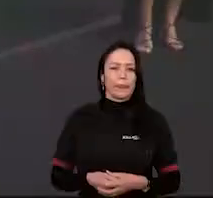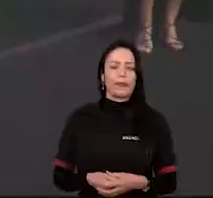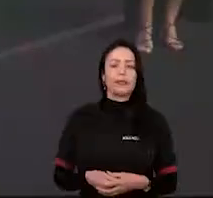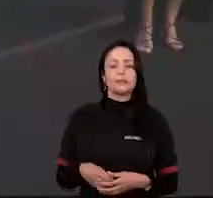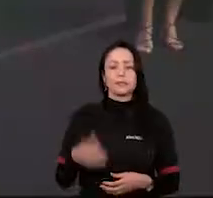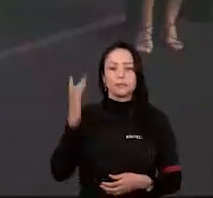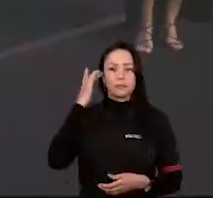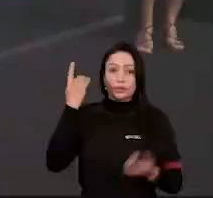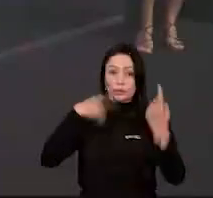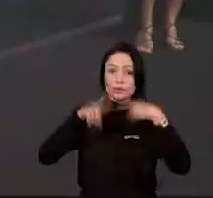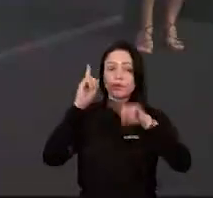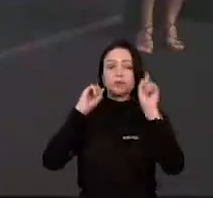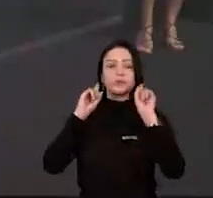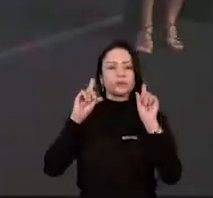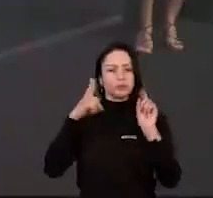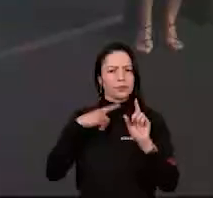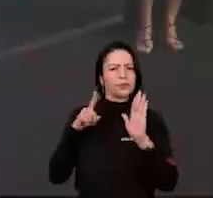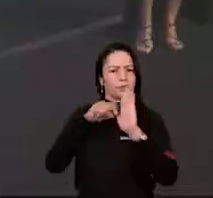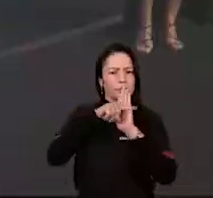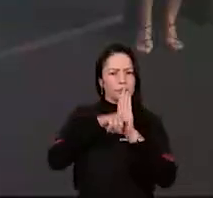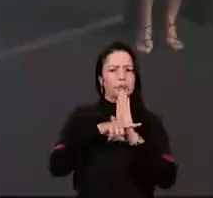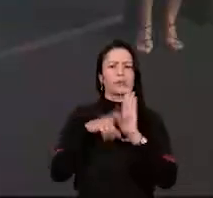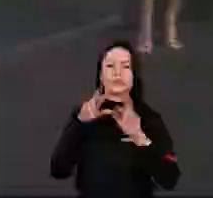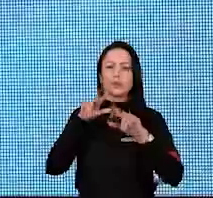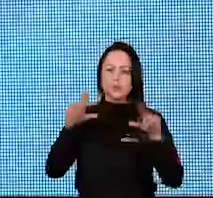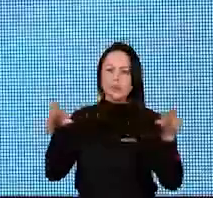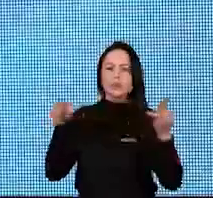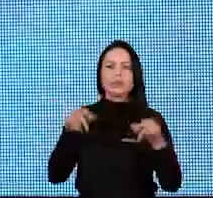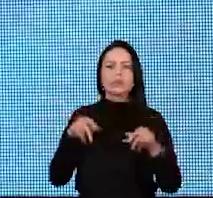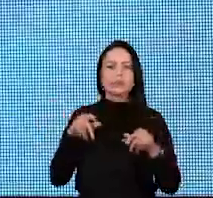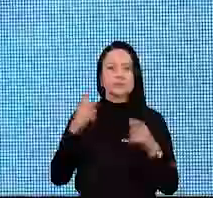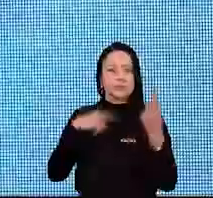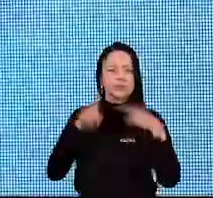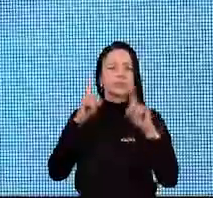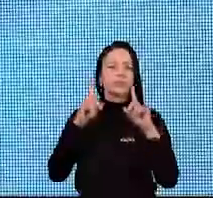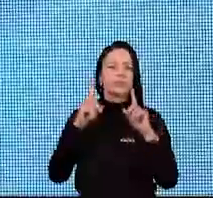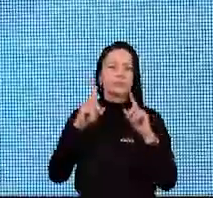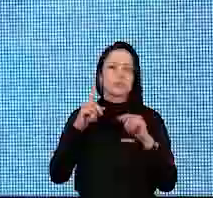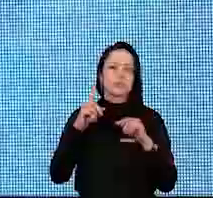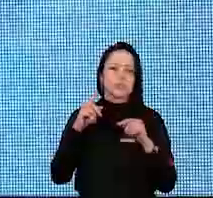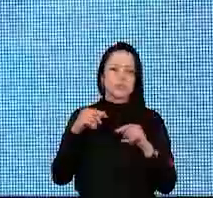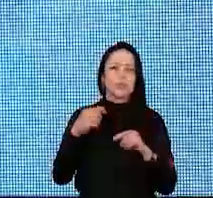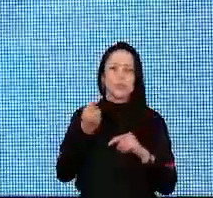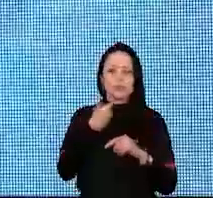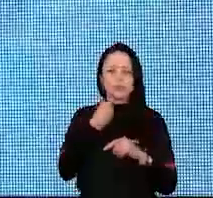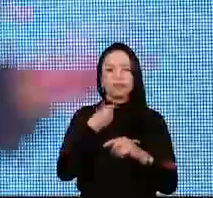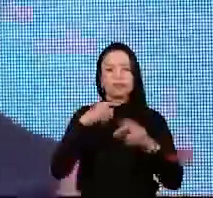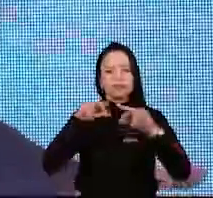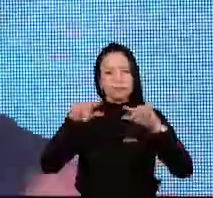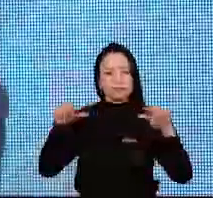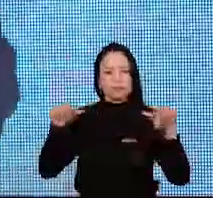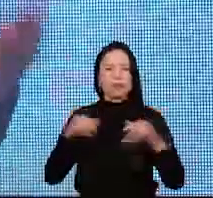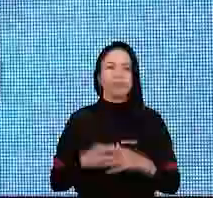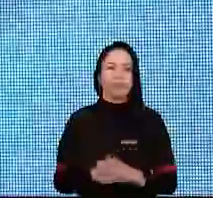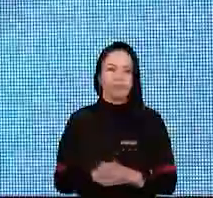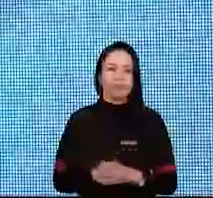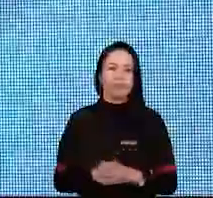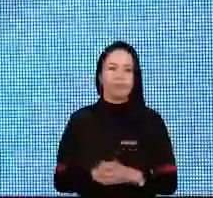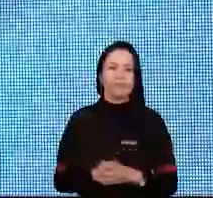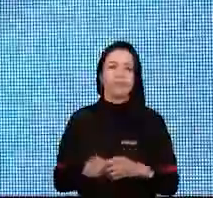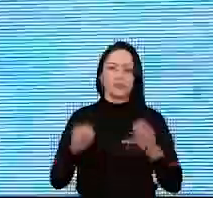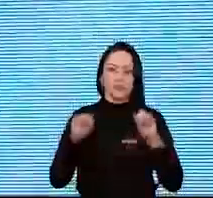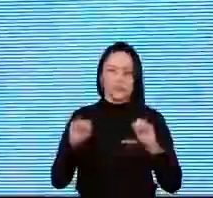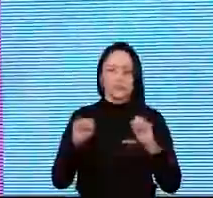acho que o sucesso, apesar de ter bactéria envolvida, ter ulceração, o sucesso é muito corticoide. E aí talvez, né,